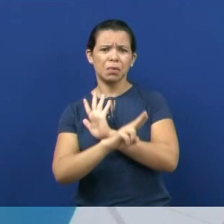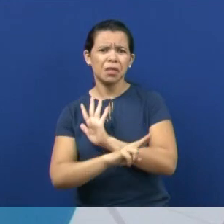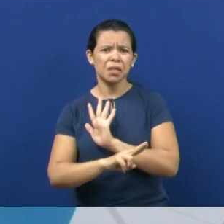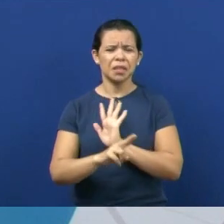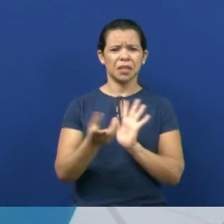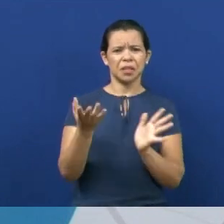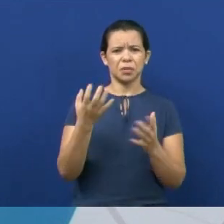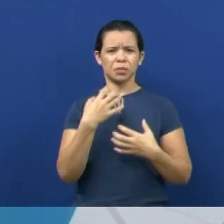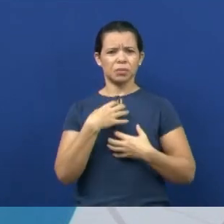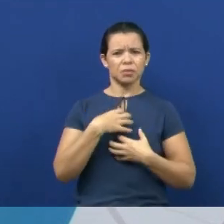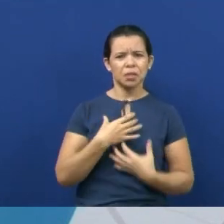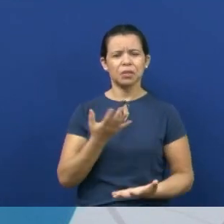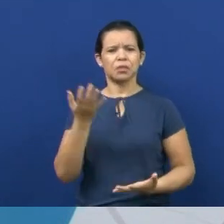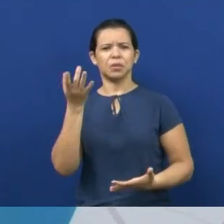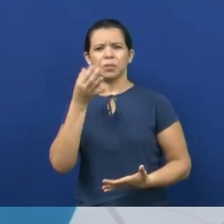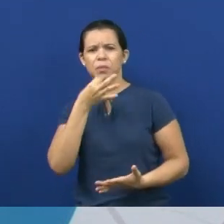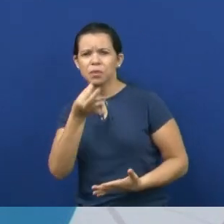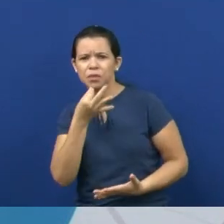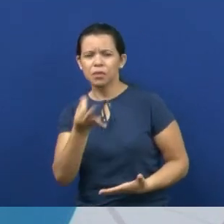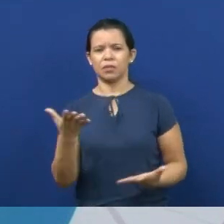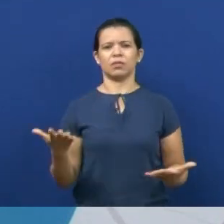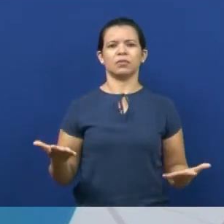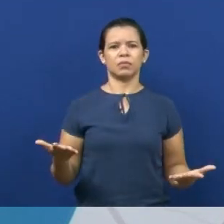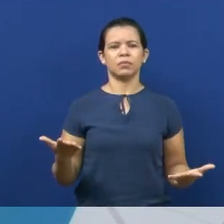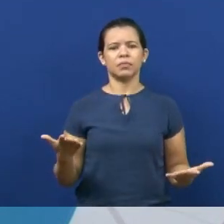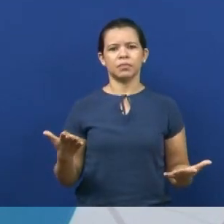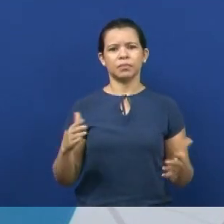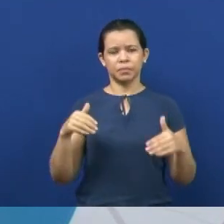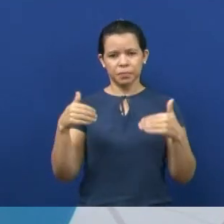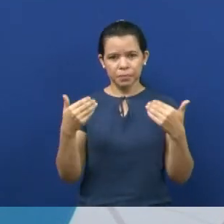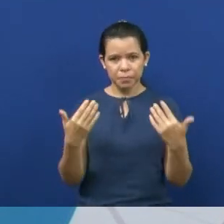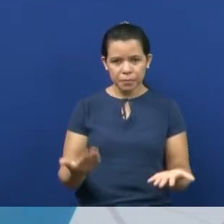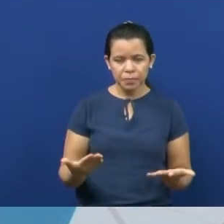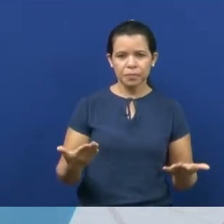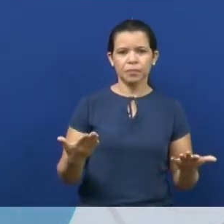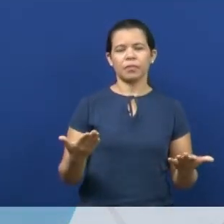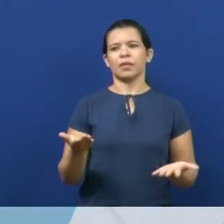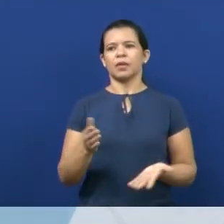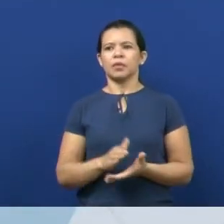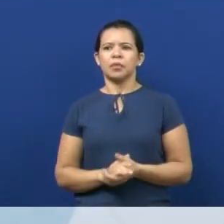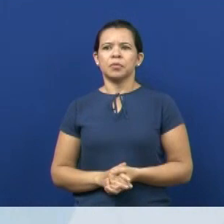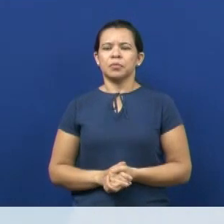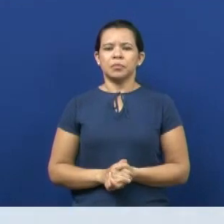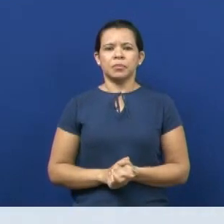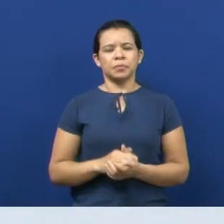Então, ela tem uma representação, ela tem uma realidade, ela existe hoje